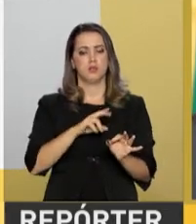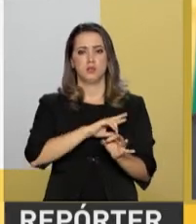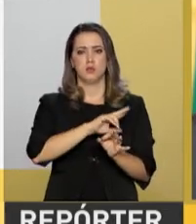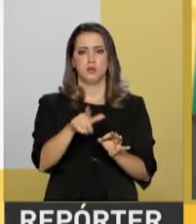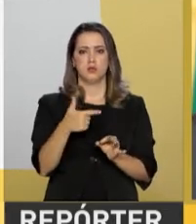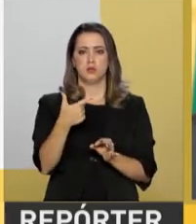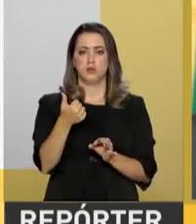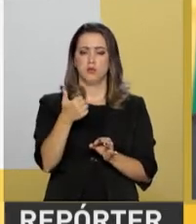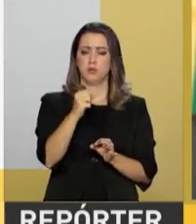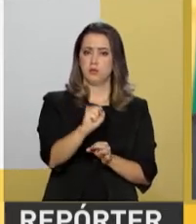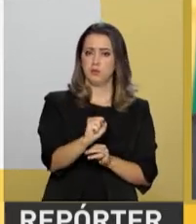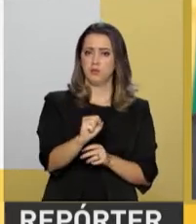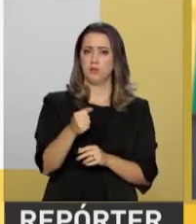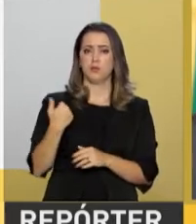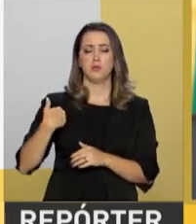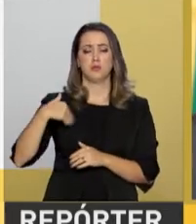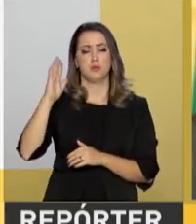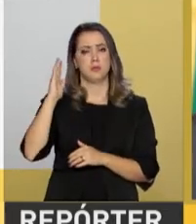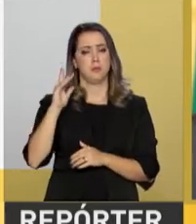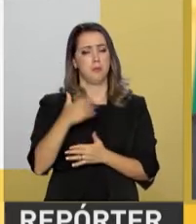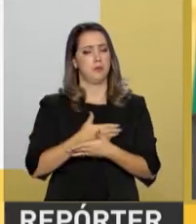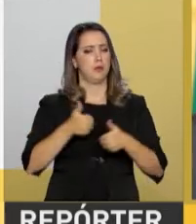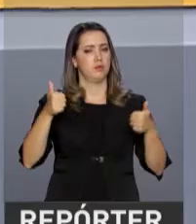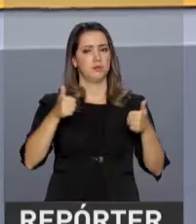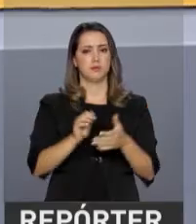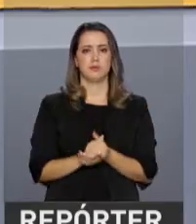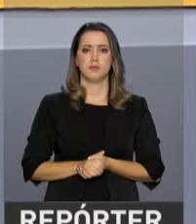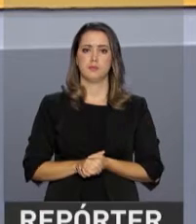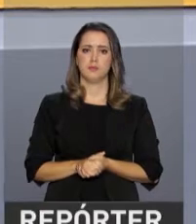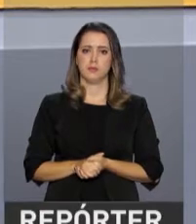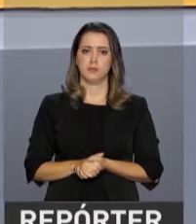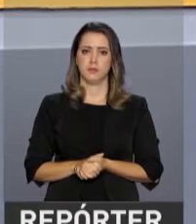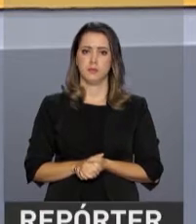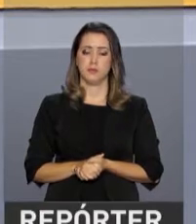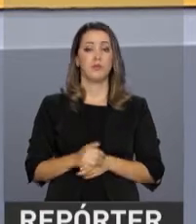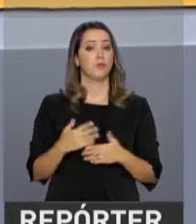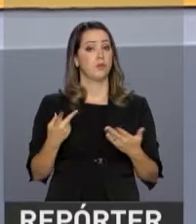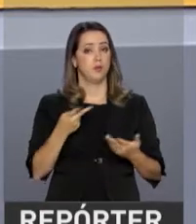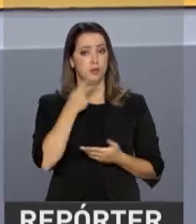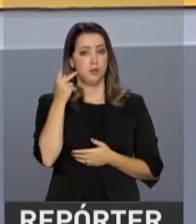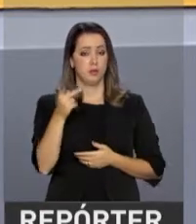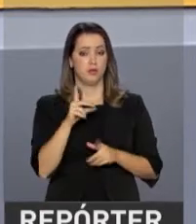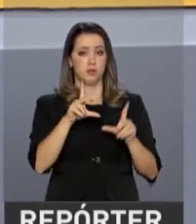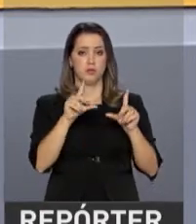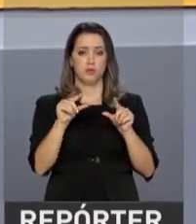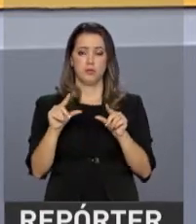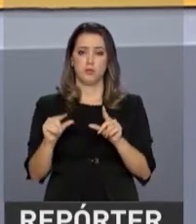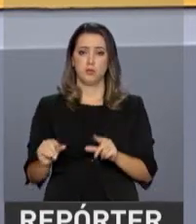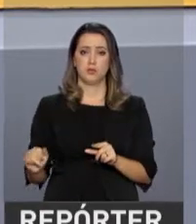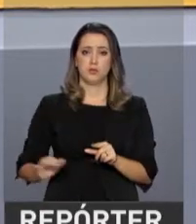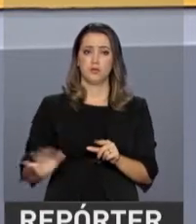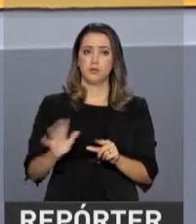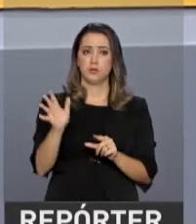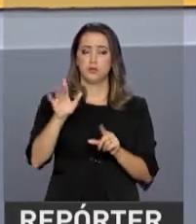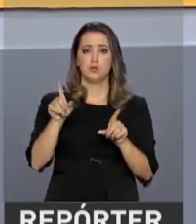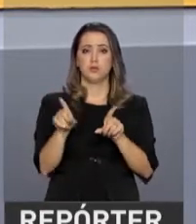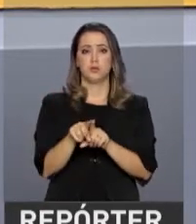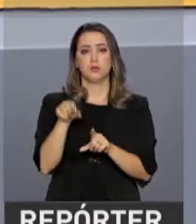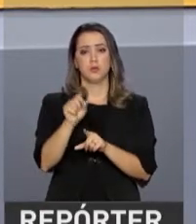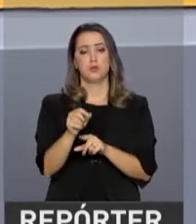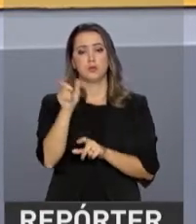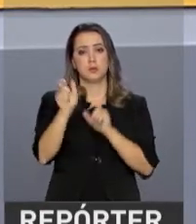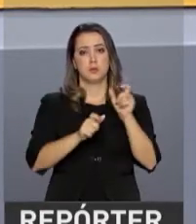um 2018 ainda melhor. E ainda sobre essa queda expressiva na inflação,